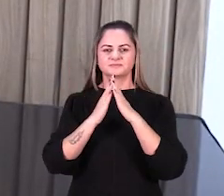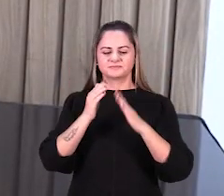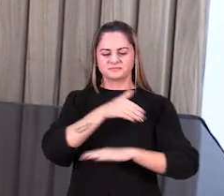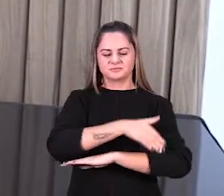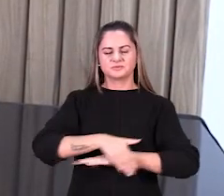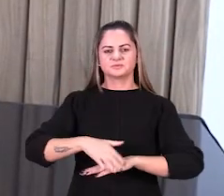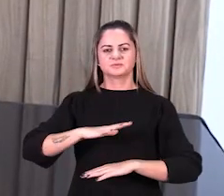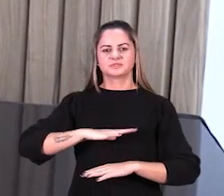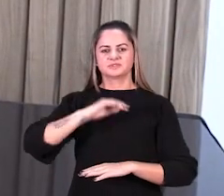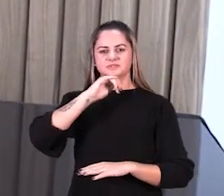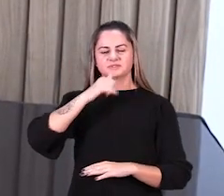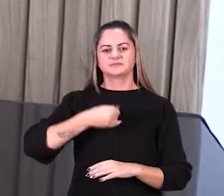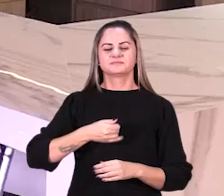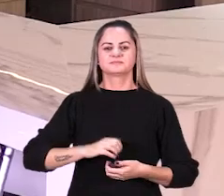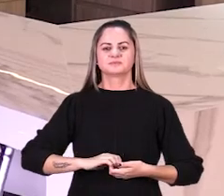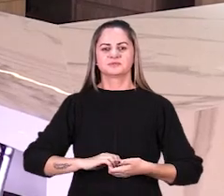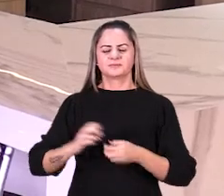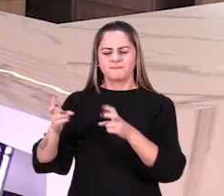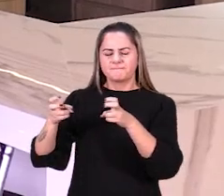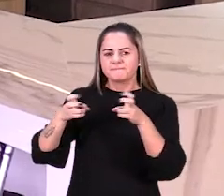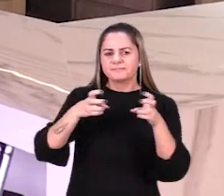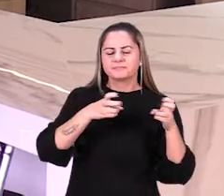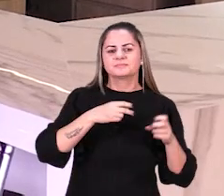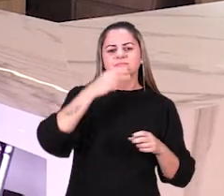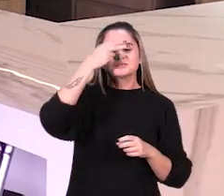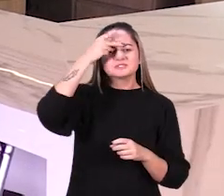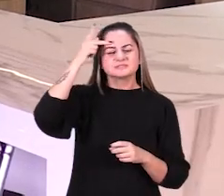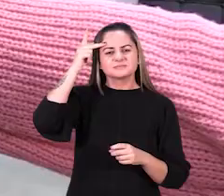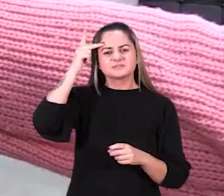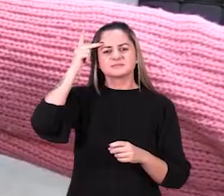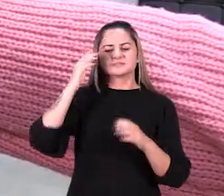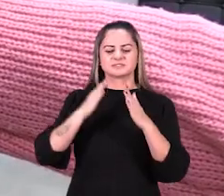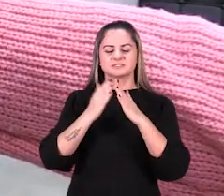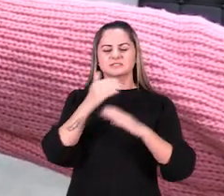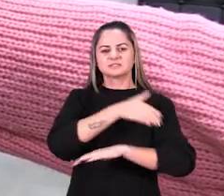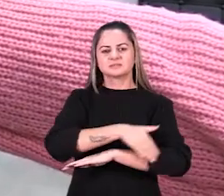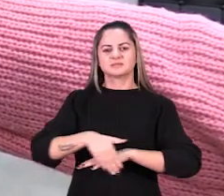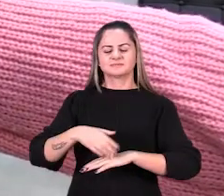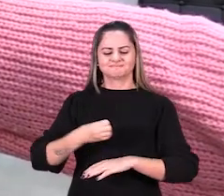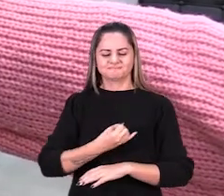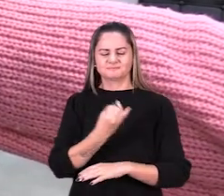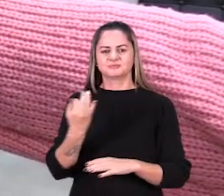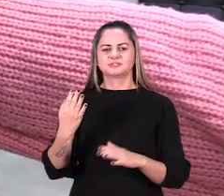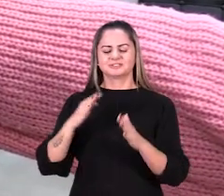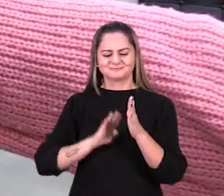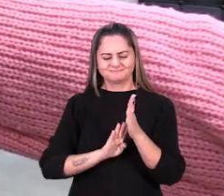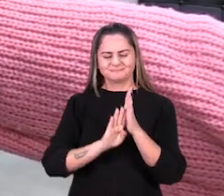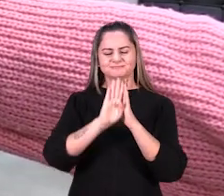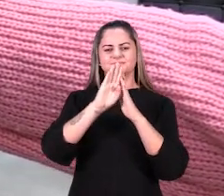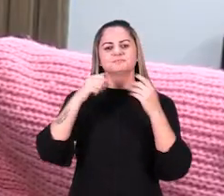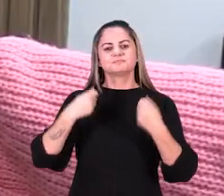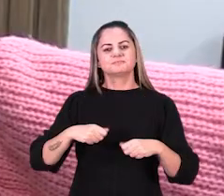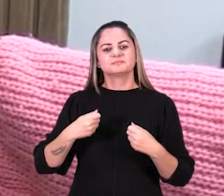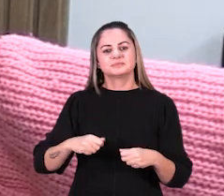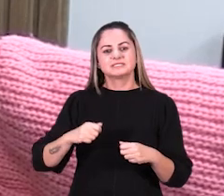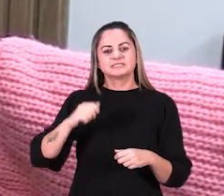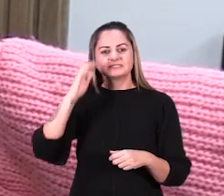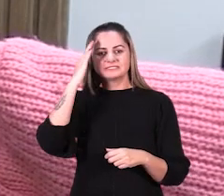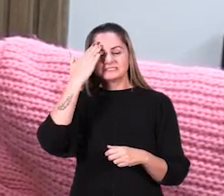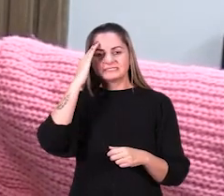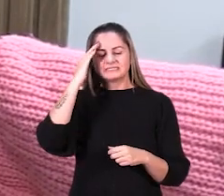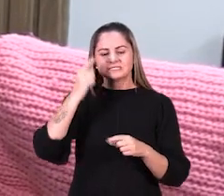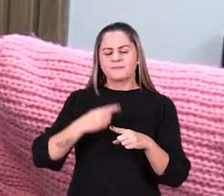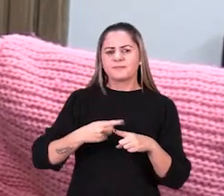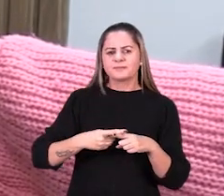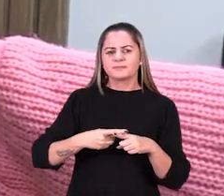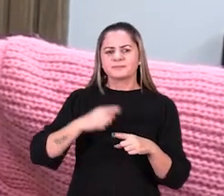população em situação de rua na cidade. A gente vê que está aumentando muito o número de pessoas em situação, né, de rua, e a gente quer entender o porquê que está